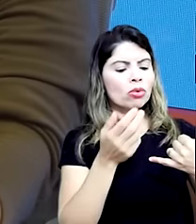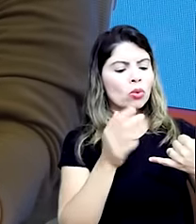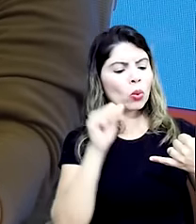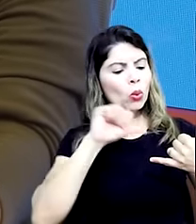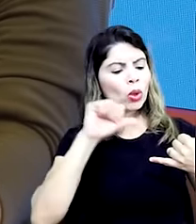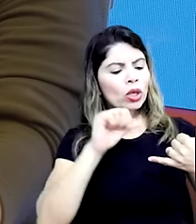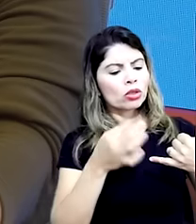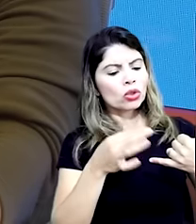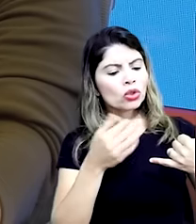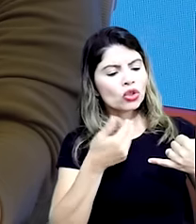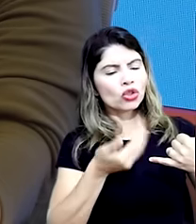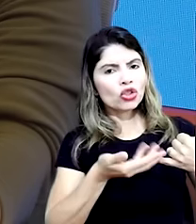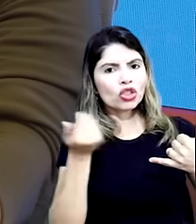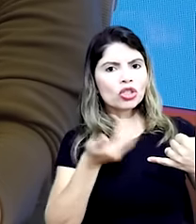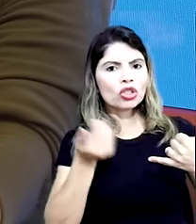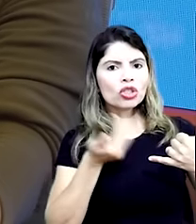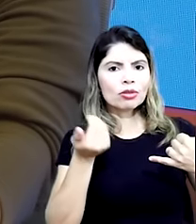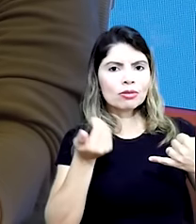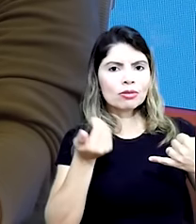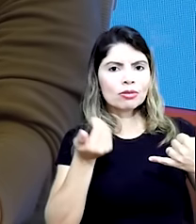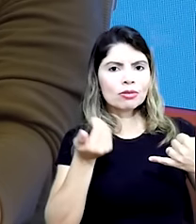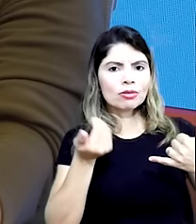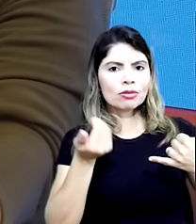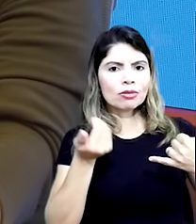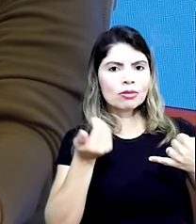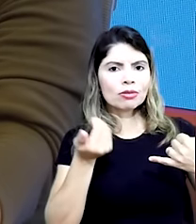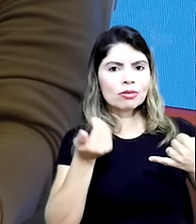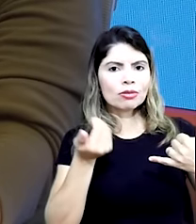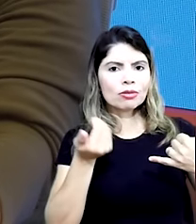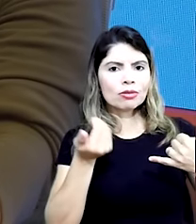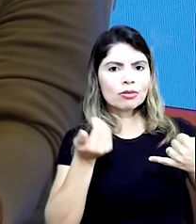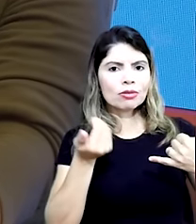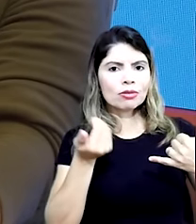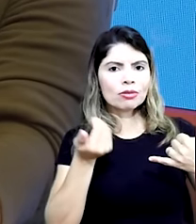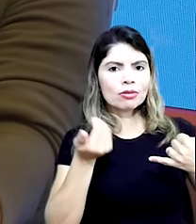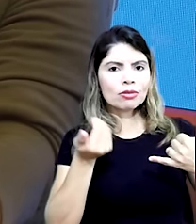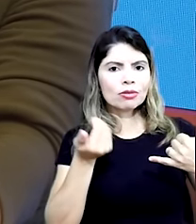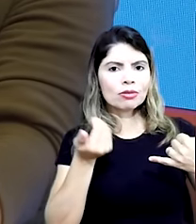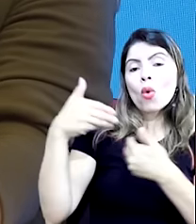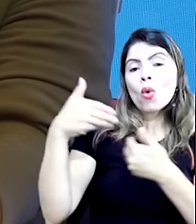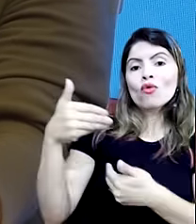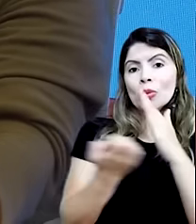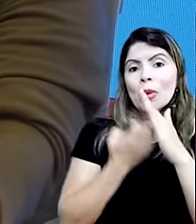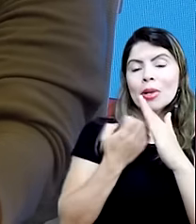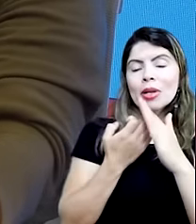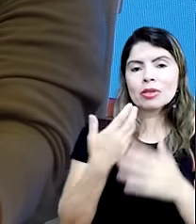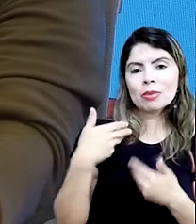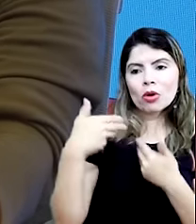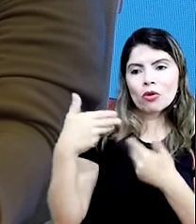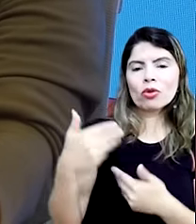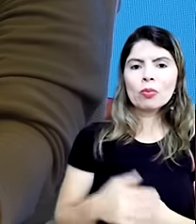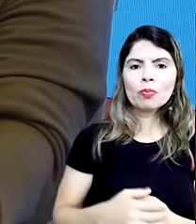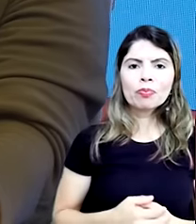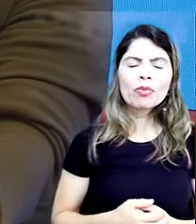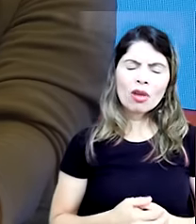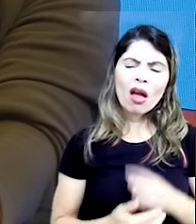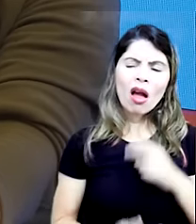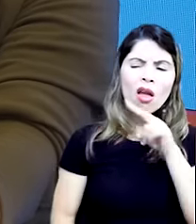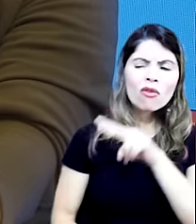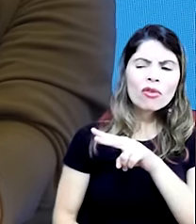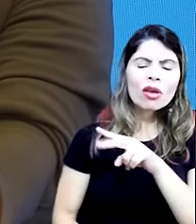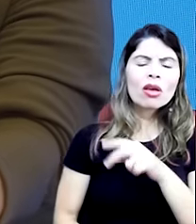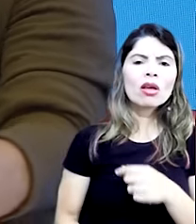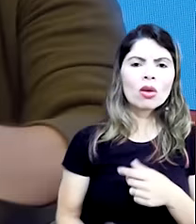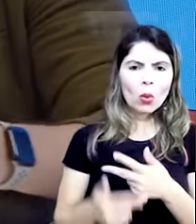empresa lá de uma de uma uma empresa e eu batiu olho e falei assim isso tem cara de a E aí